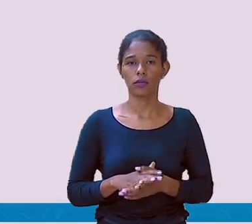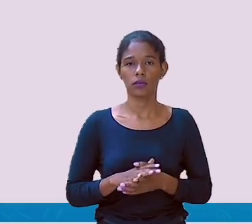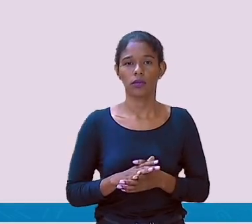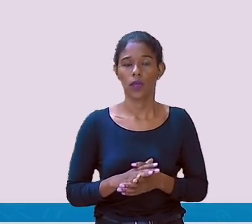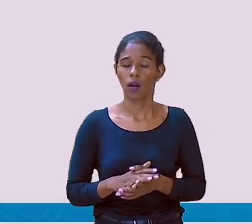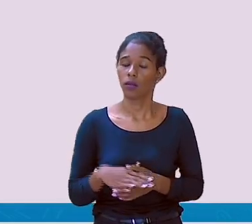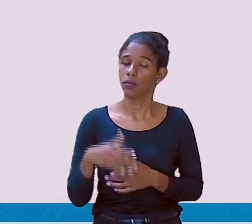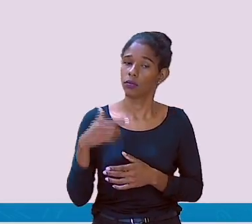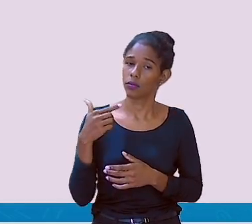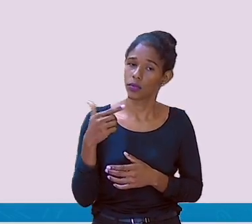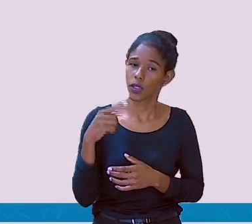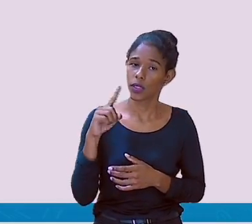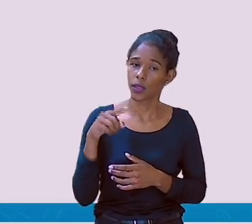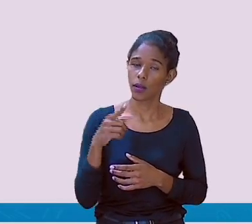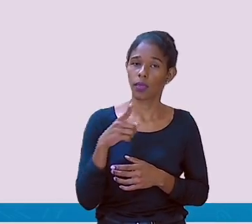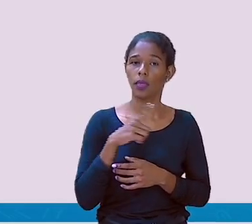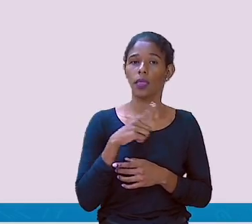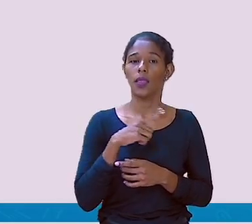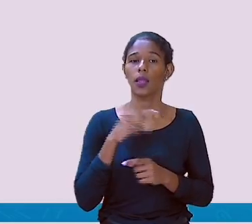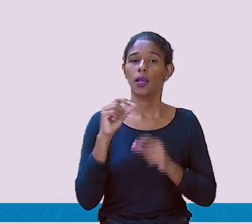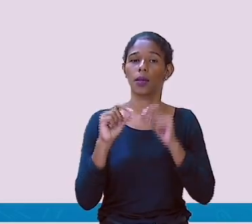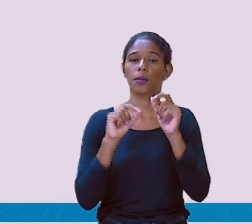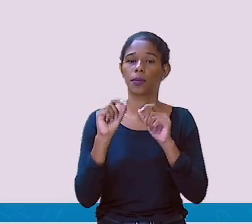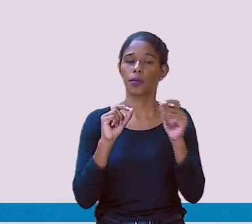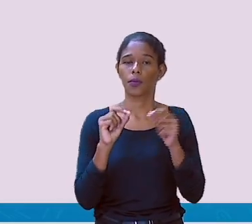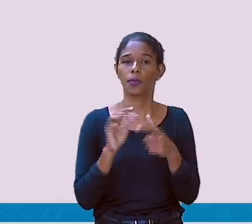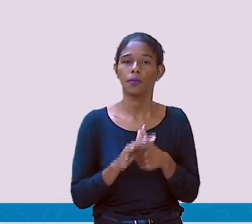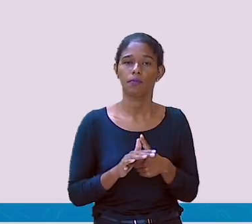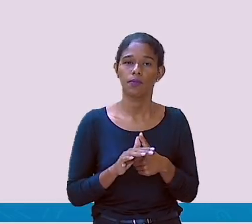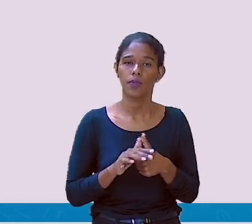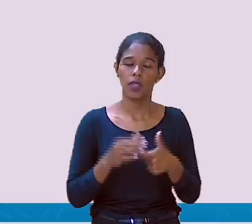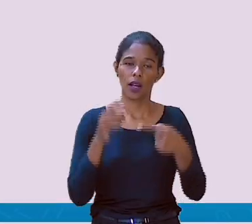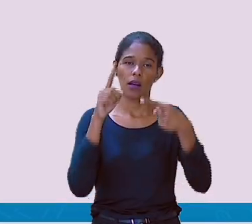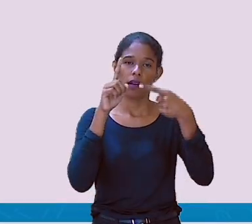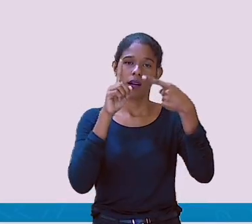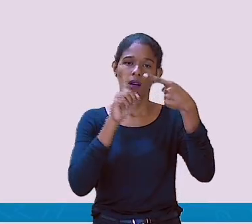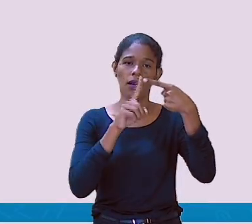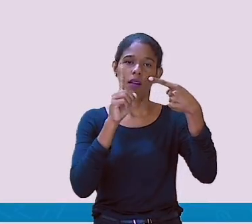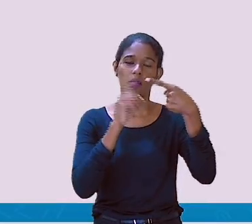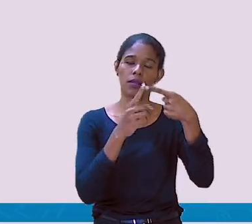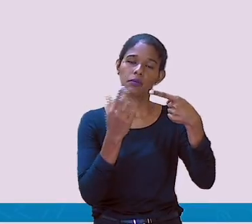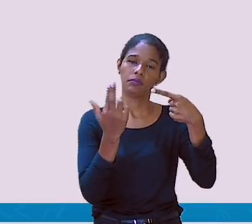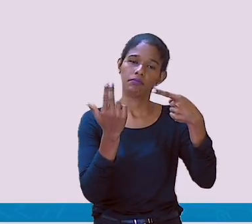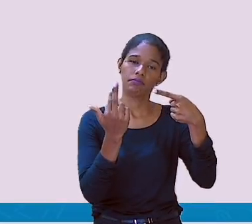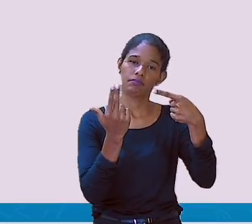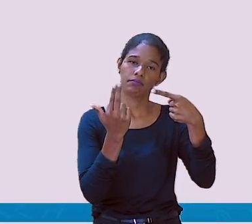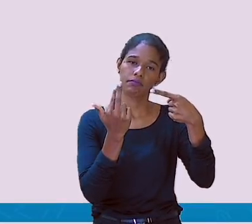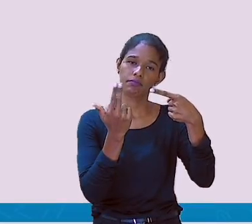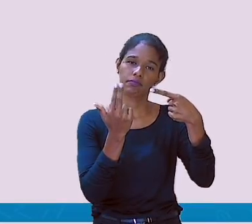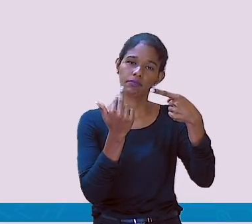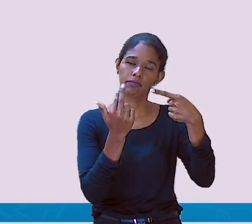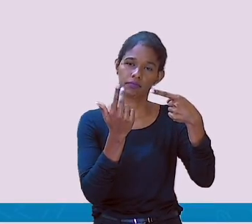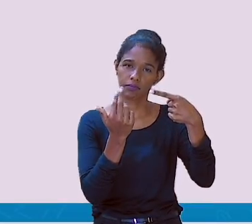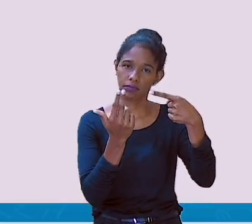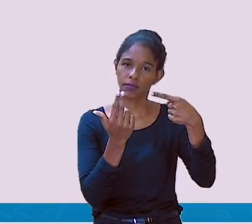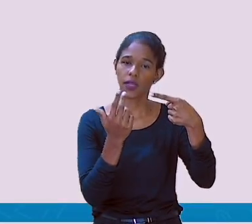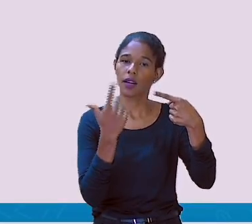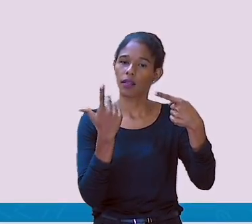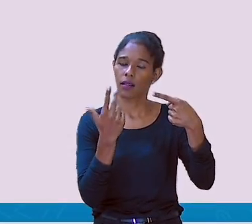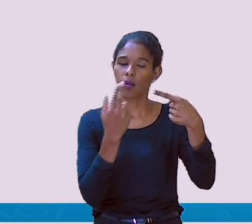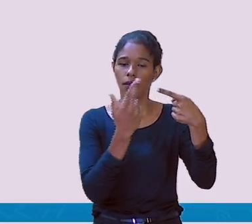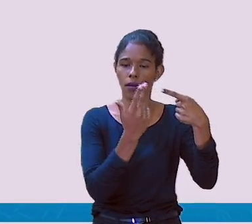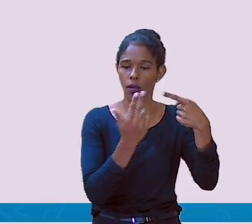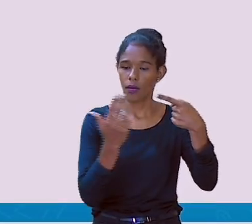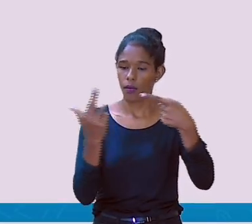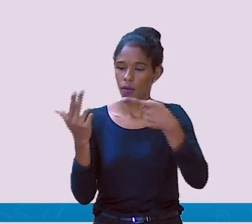temos uma igualdade entre razões. E a igualdade entre razões, nós